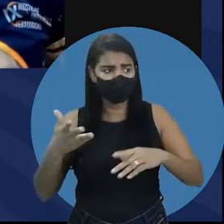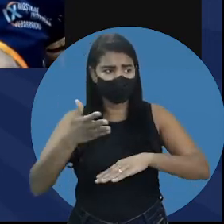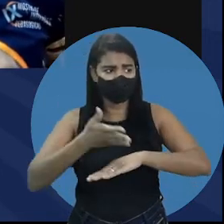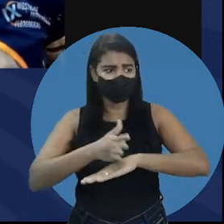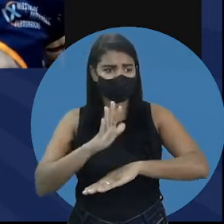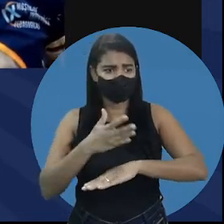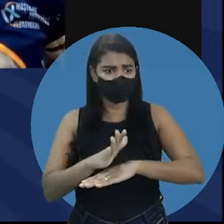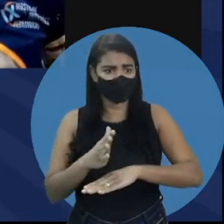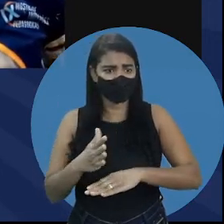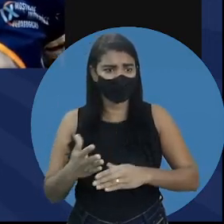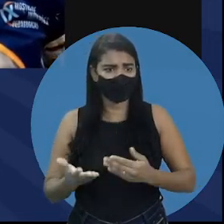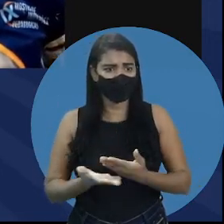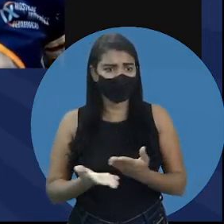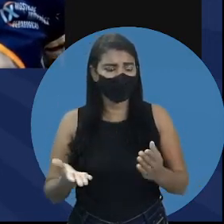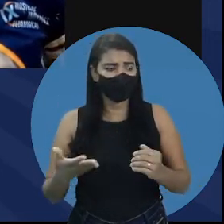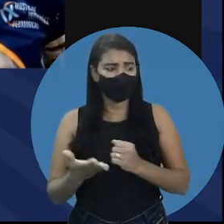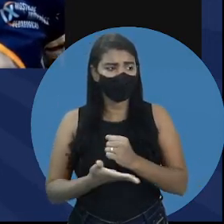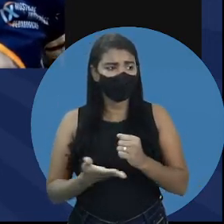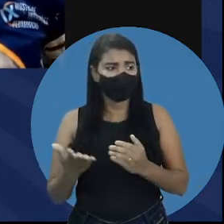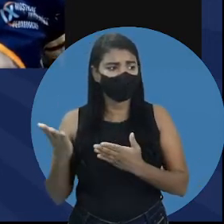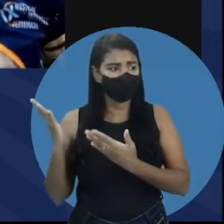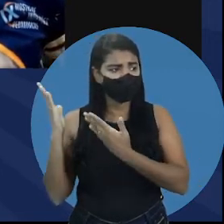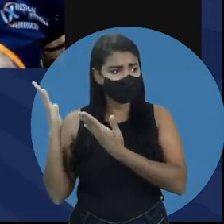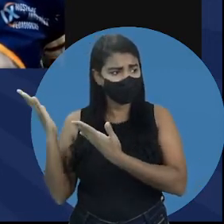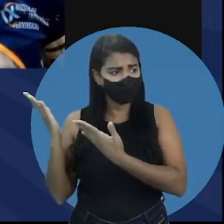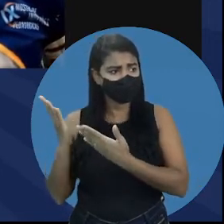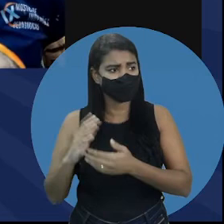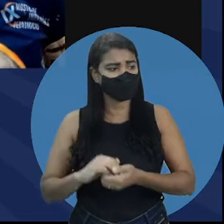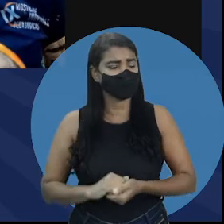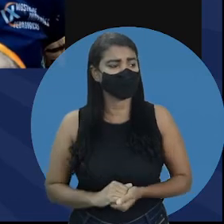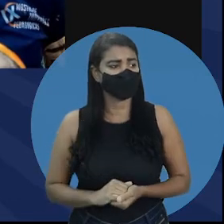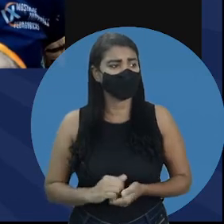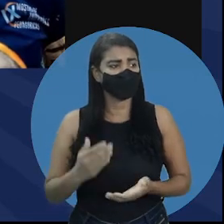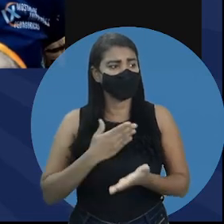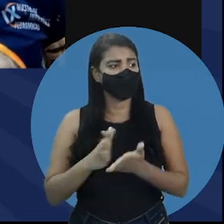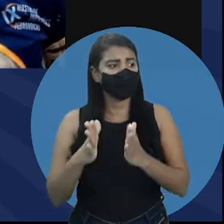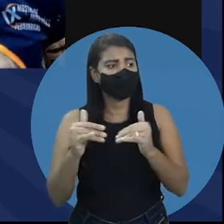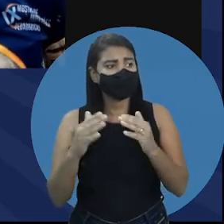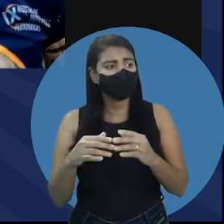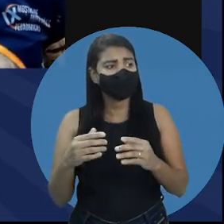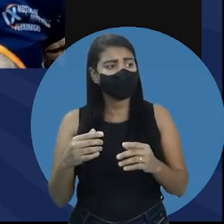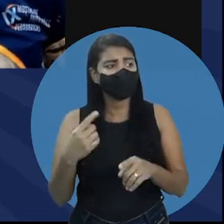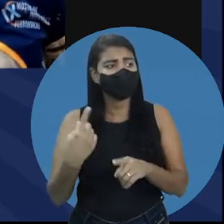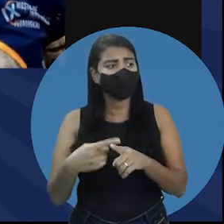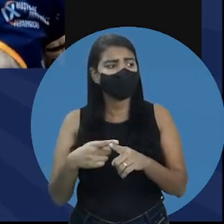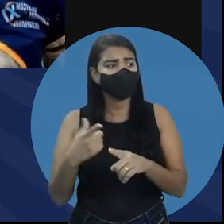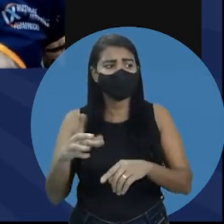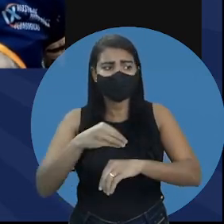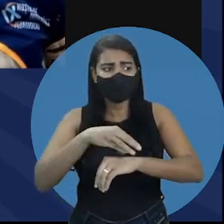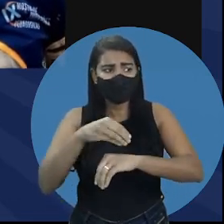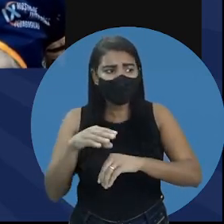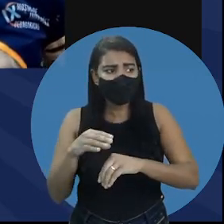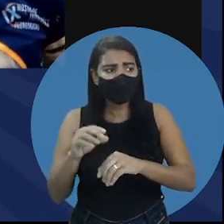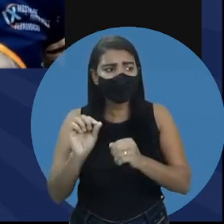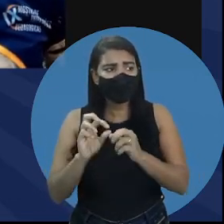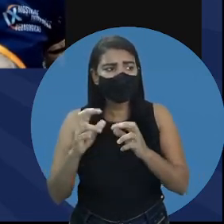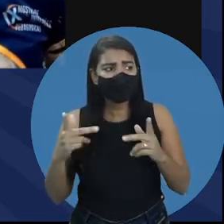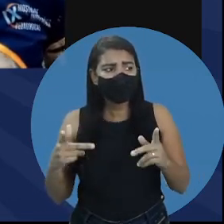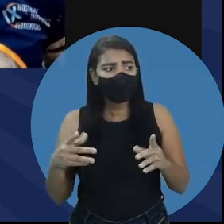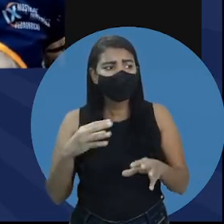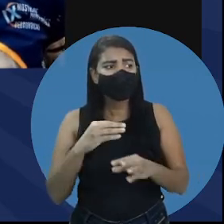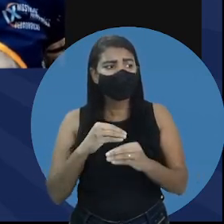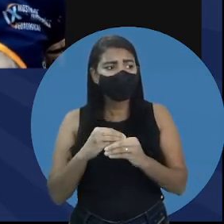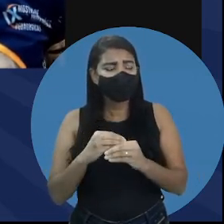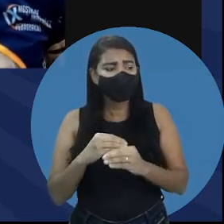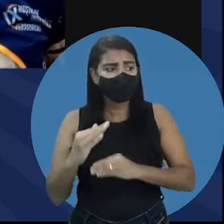estar carregando. Então, a gente foi cobrado no começo, por que não aplicativo? Por que não aplicativo? Então, a gente começou